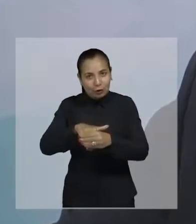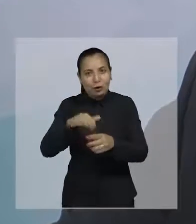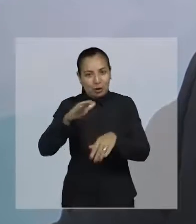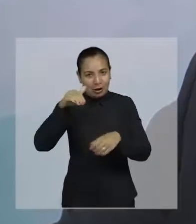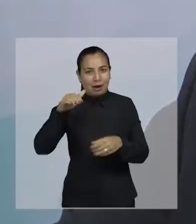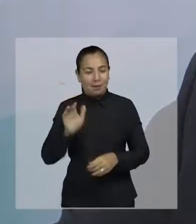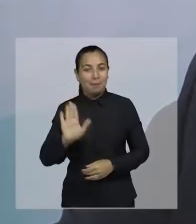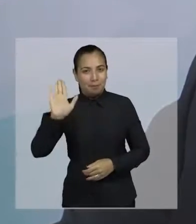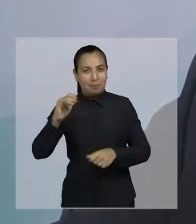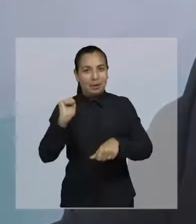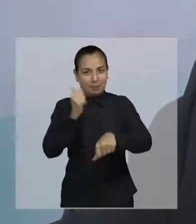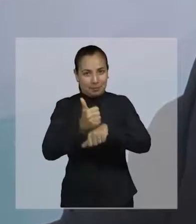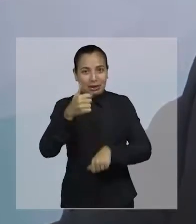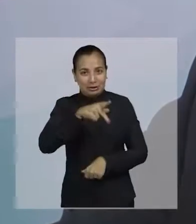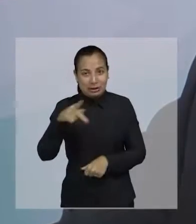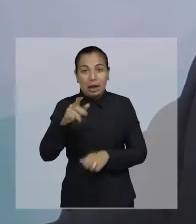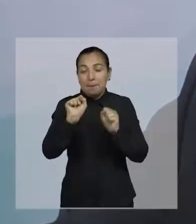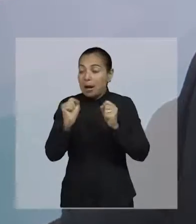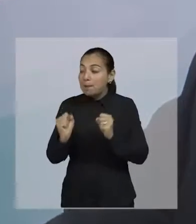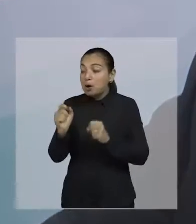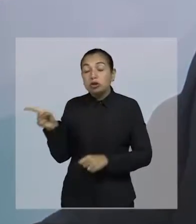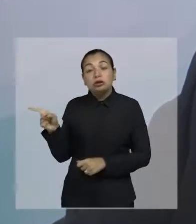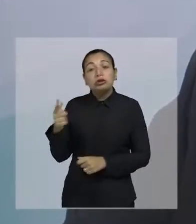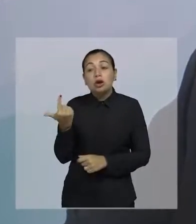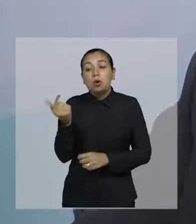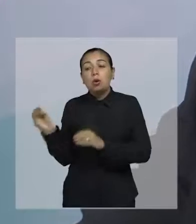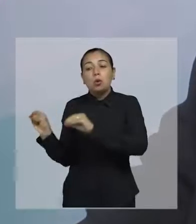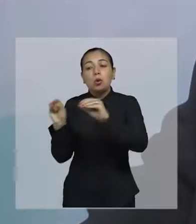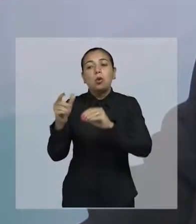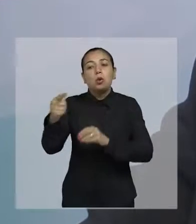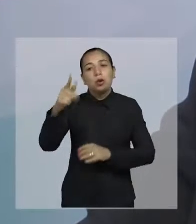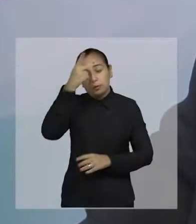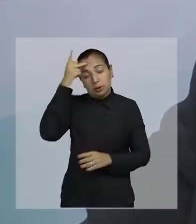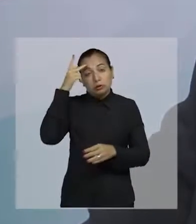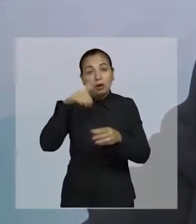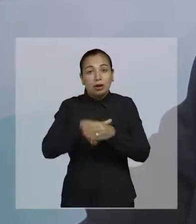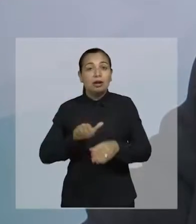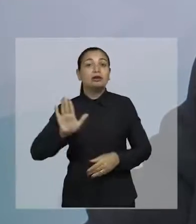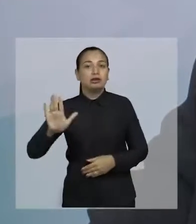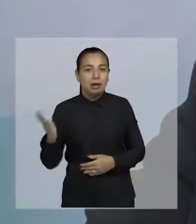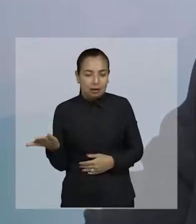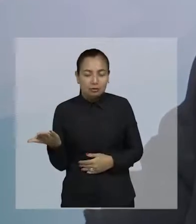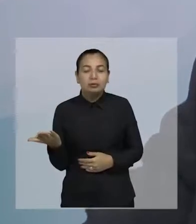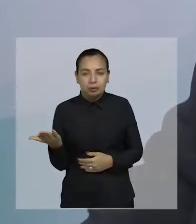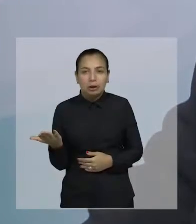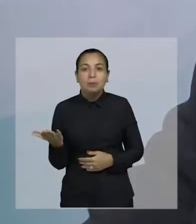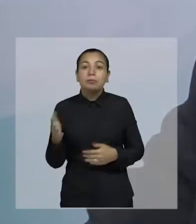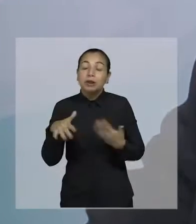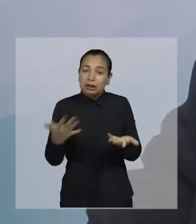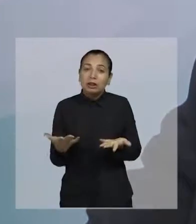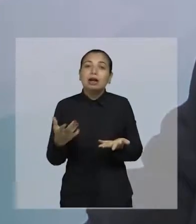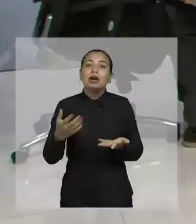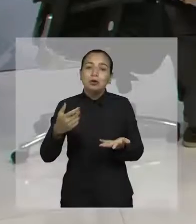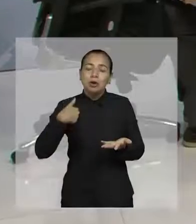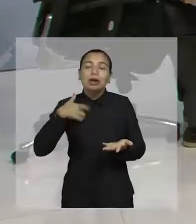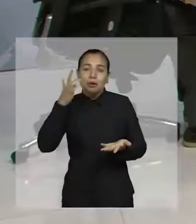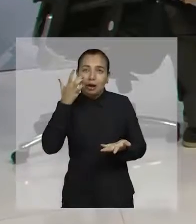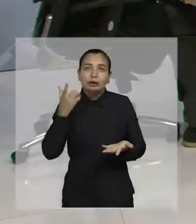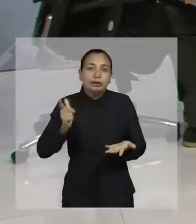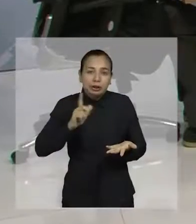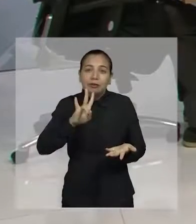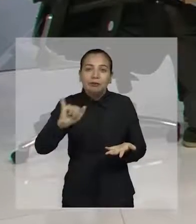televisão também razoável diante de todos os demais, nos levaria a crer que essa polarização, mais uma vez, vai